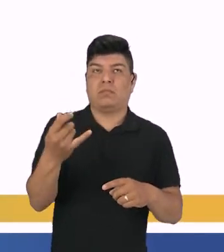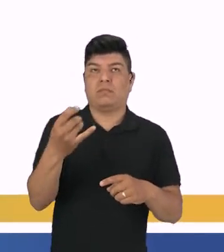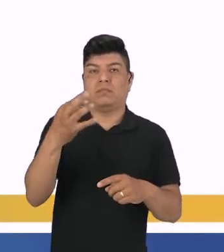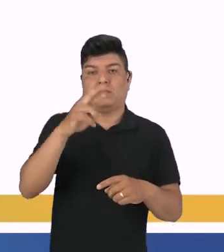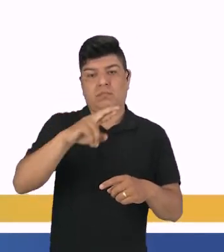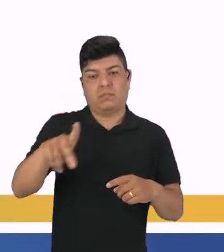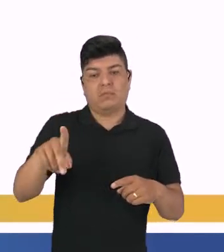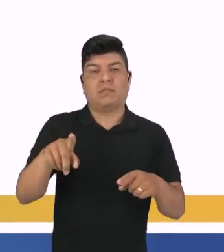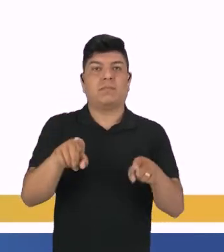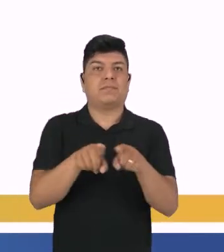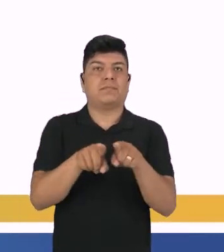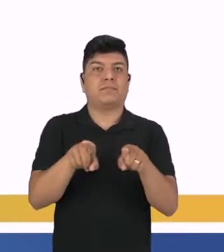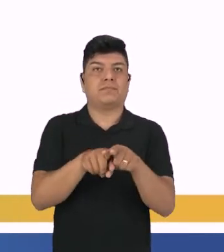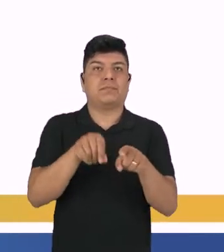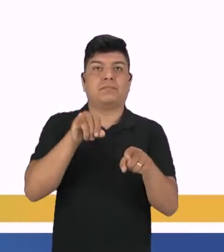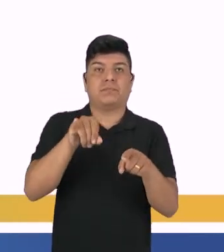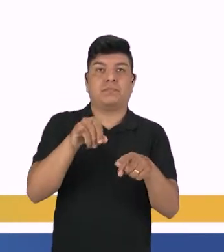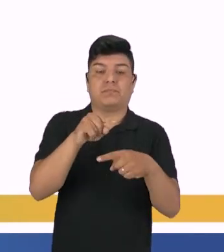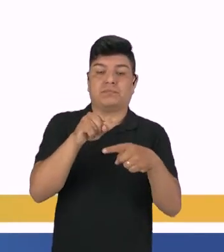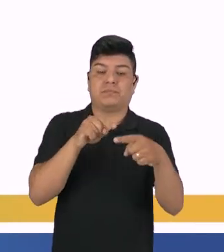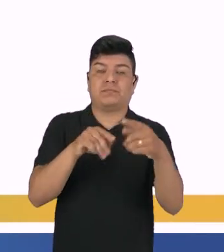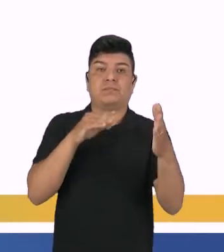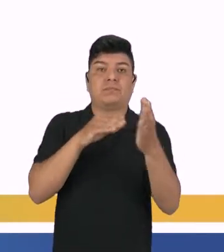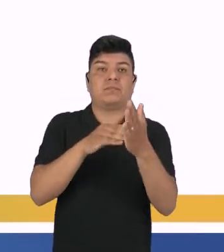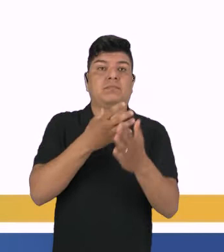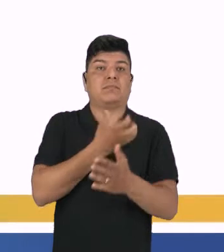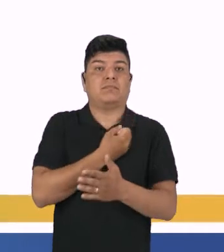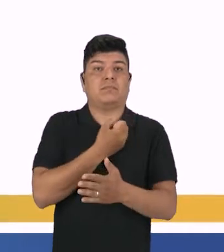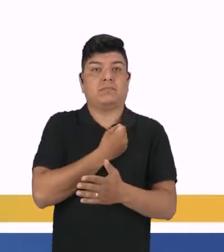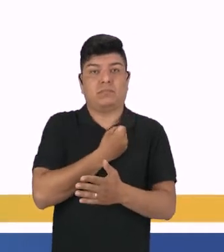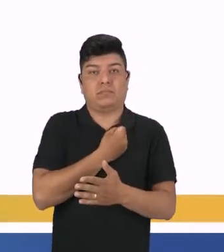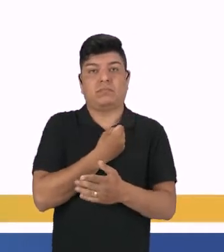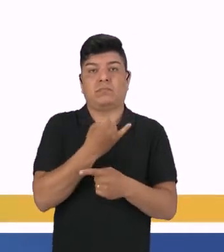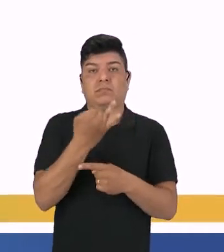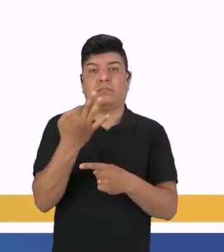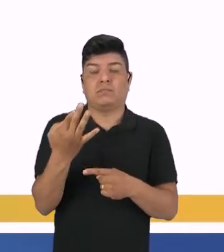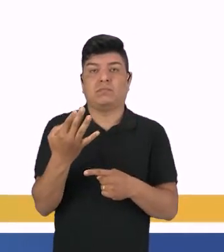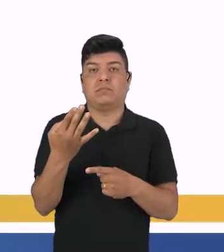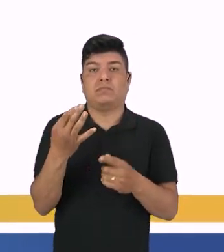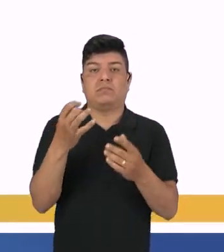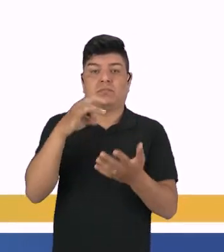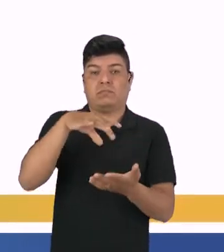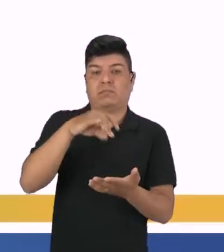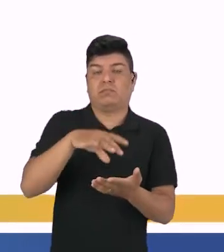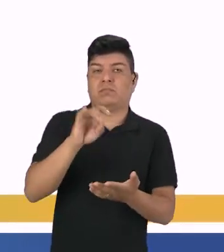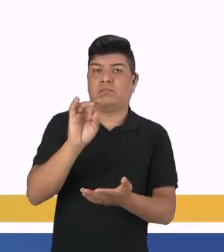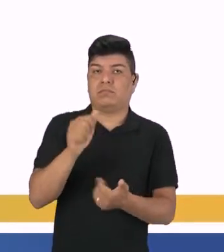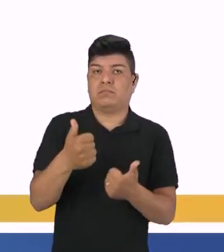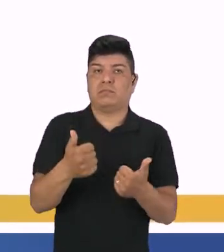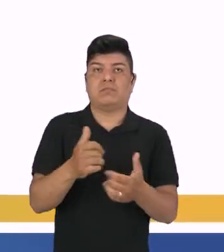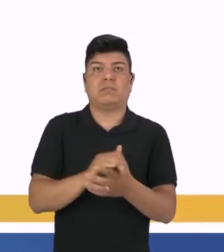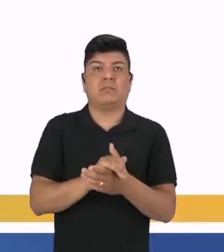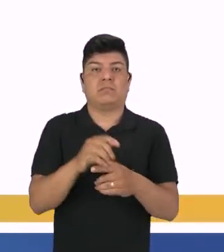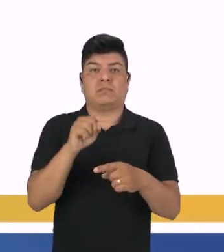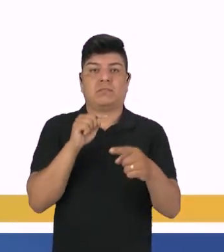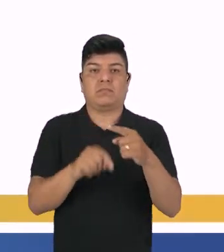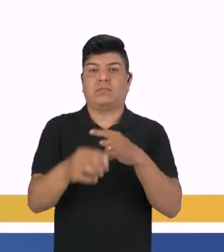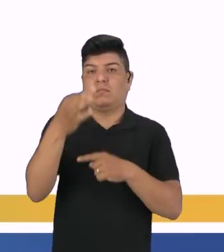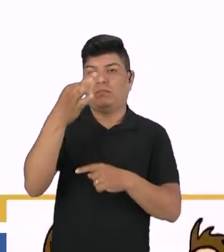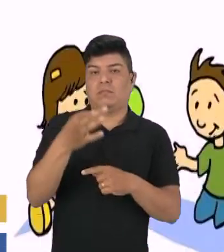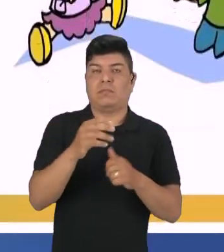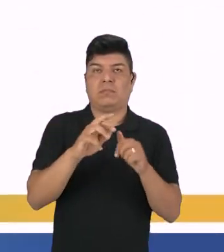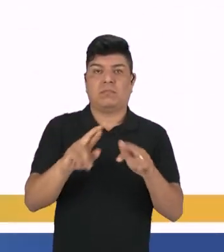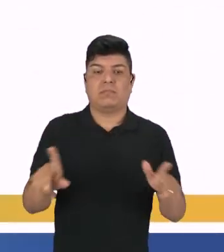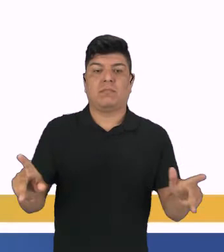não exata, porque se eu não dividir até chegar a um número decimal, eu vou ter um resto nessa divisão. Então, é divisão não